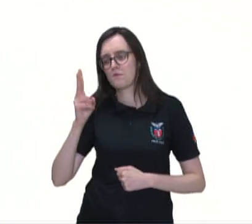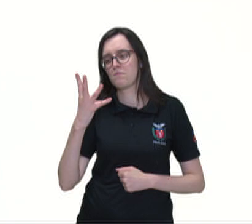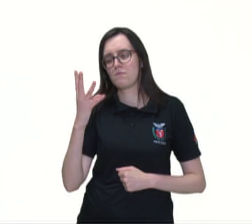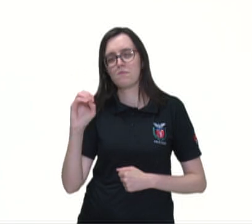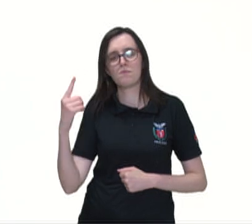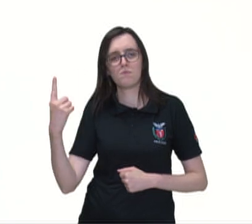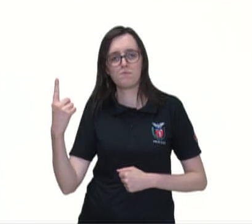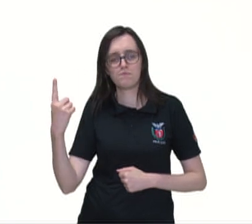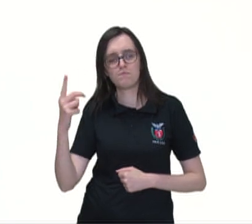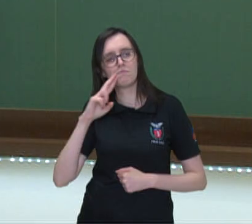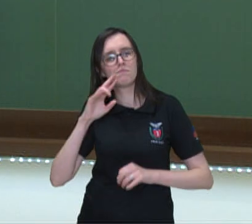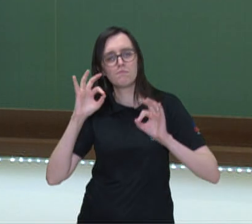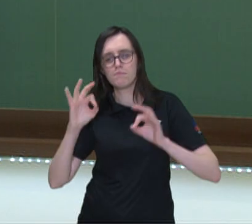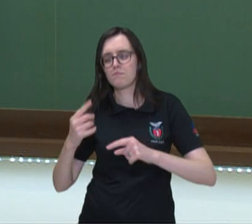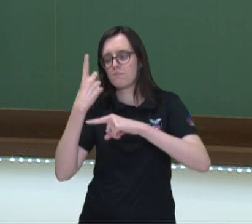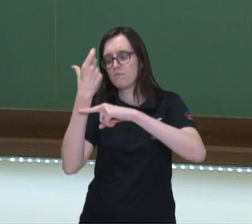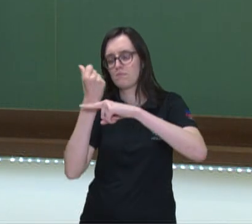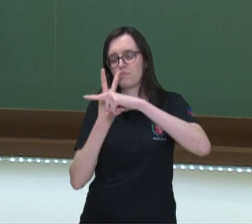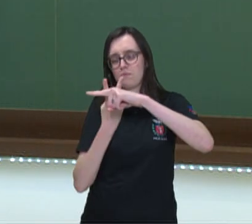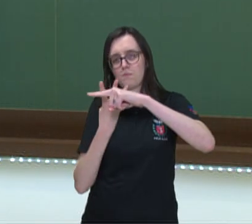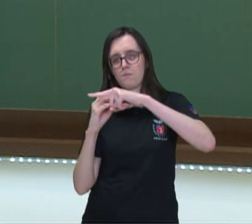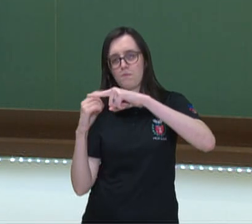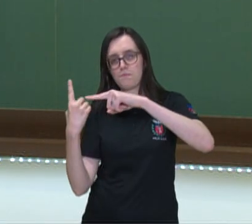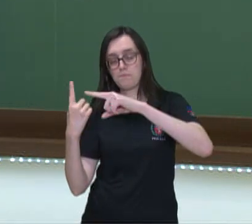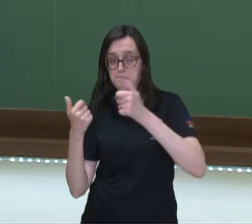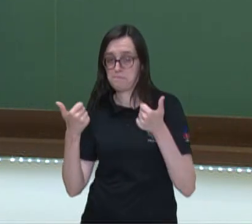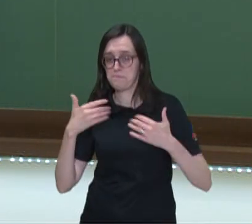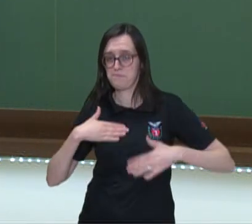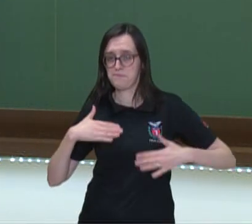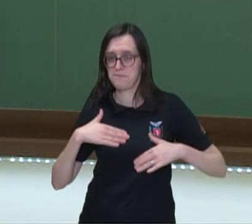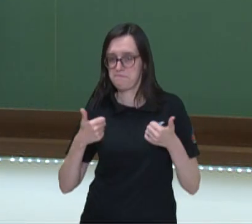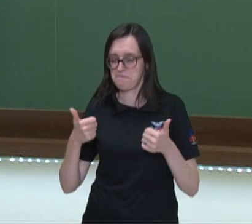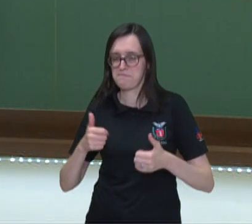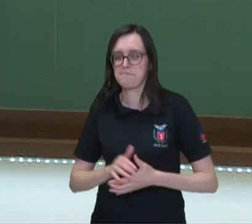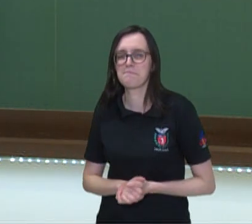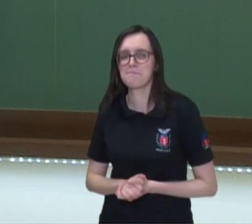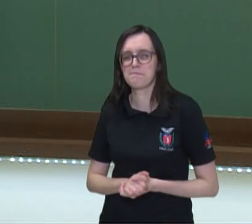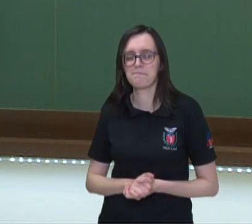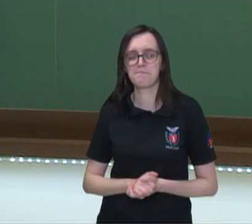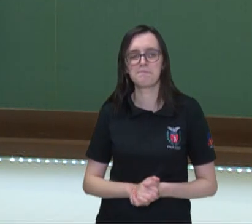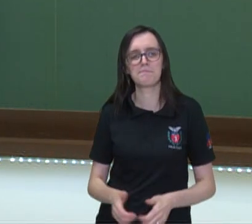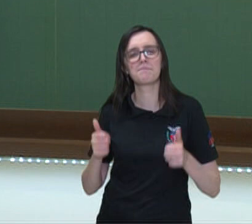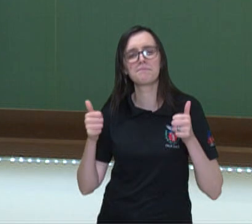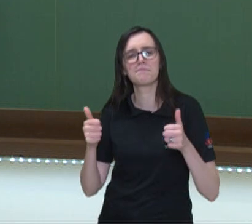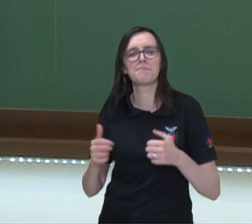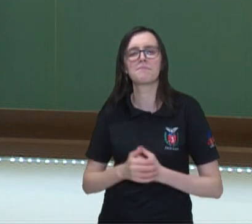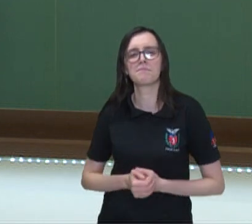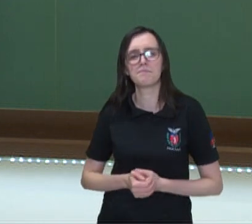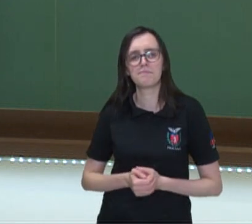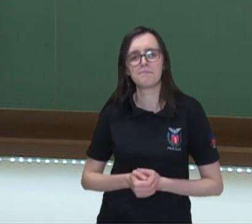2.401. Certo? Beleza? Tranquilo? Muito bem.